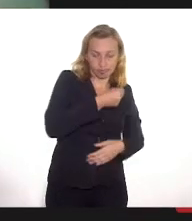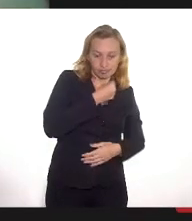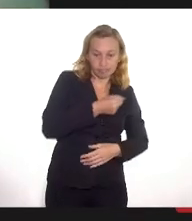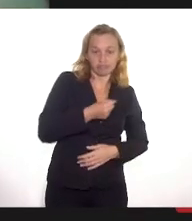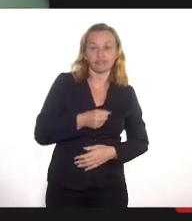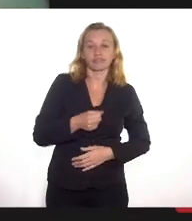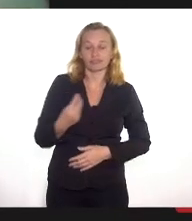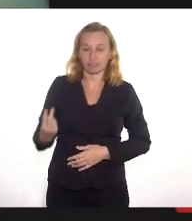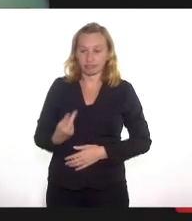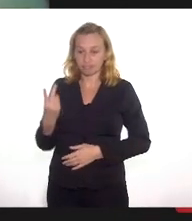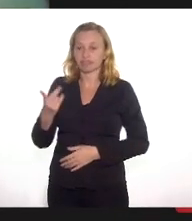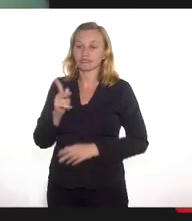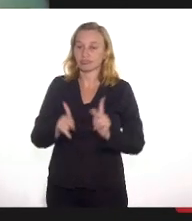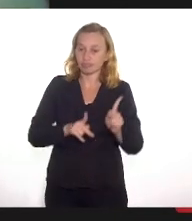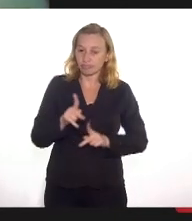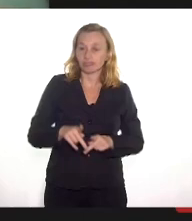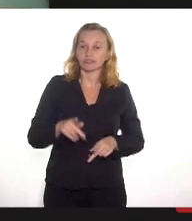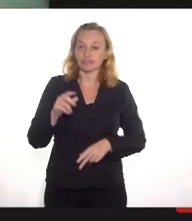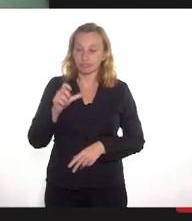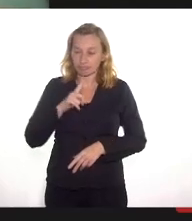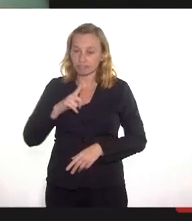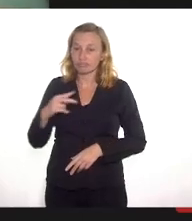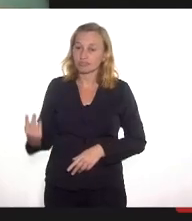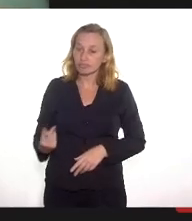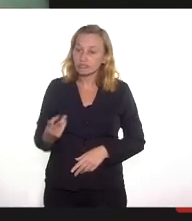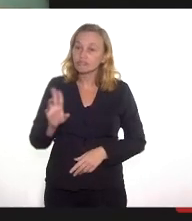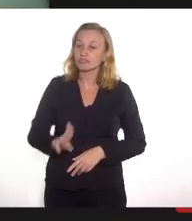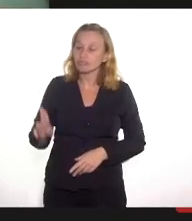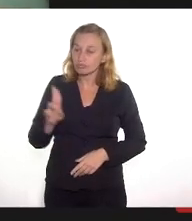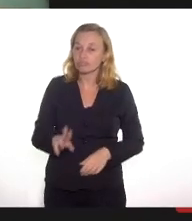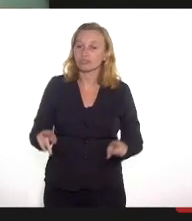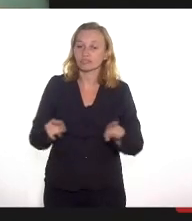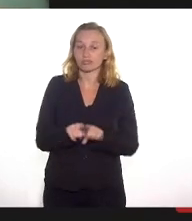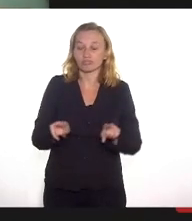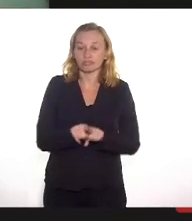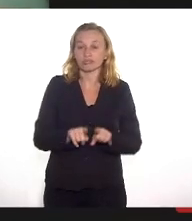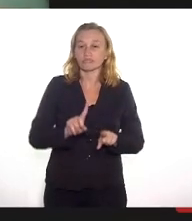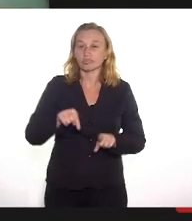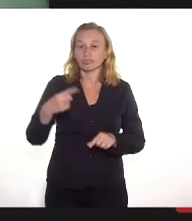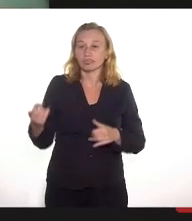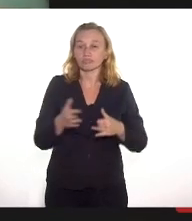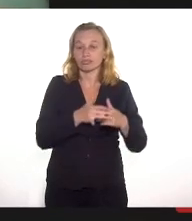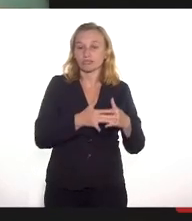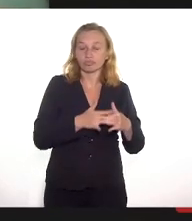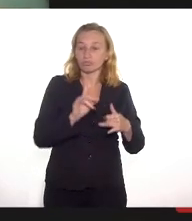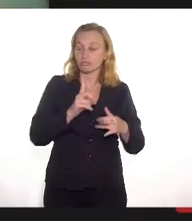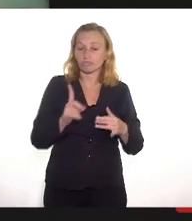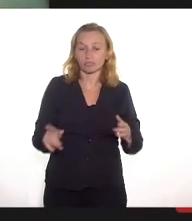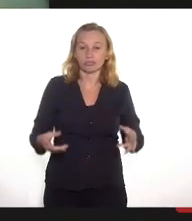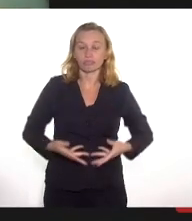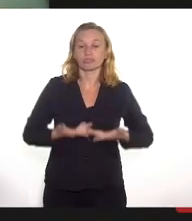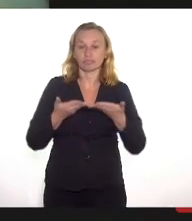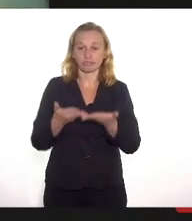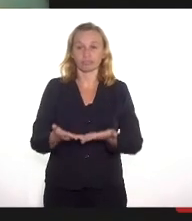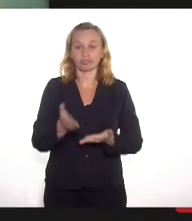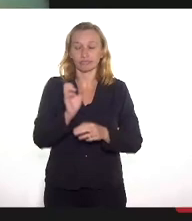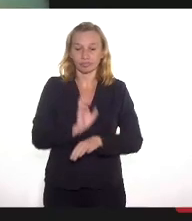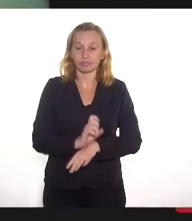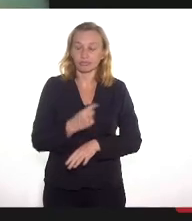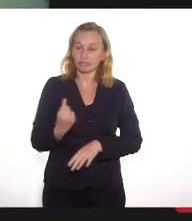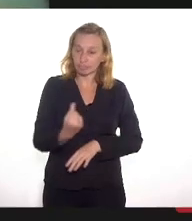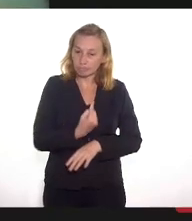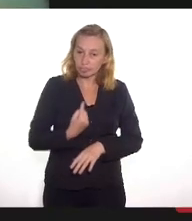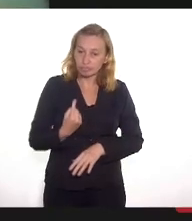e é esse é isso que a gente tem usar qualquer outro canal que que lhe for oferecido pelo Estado principalmente